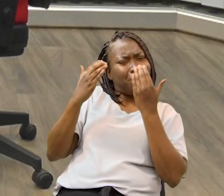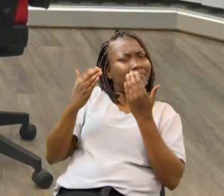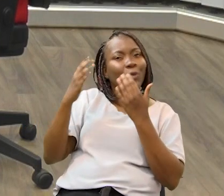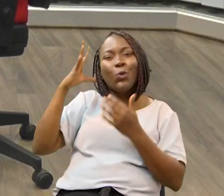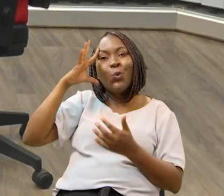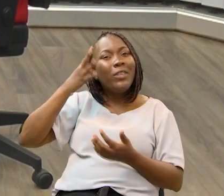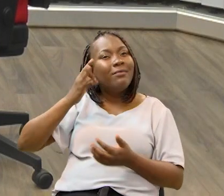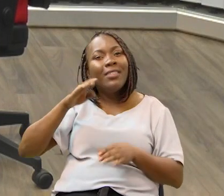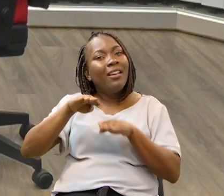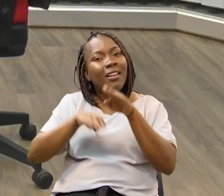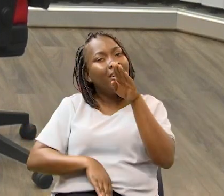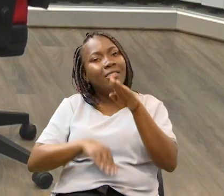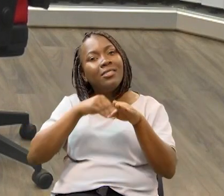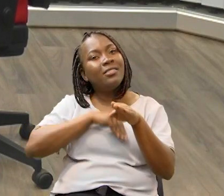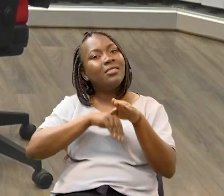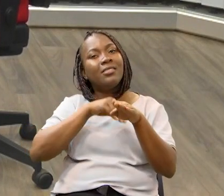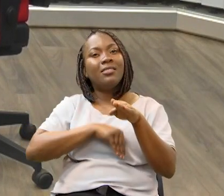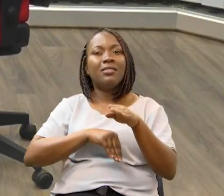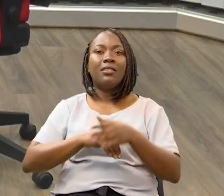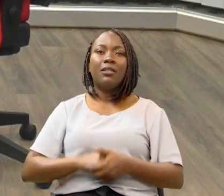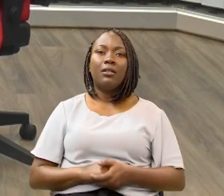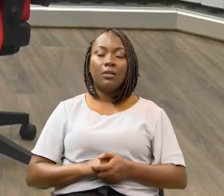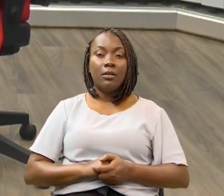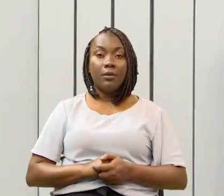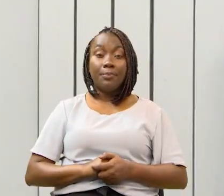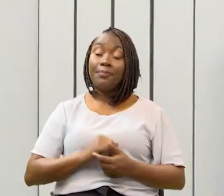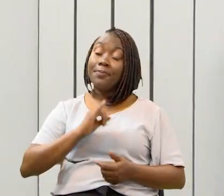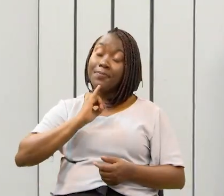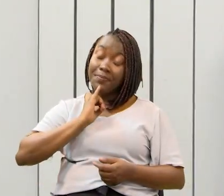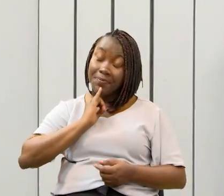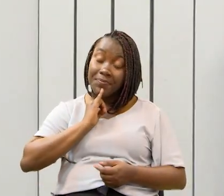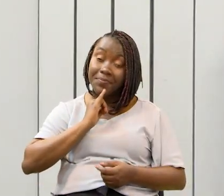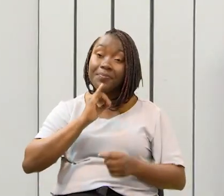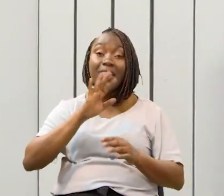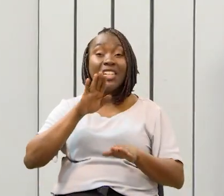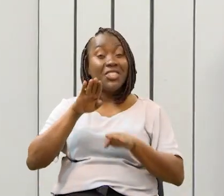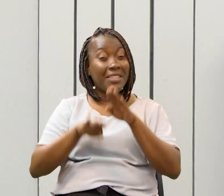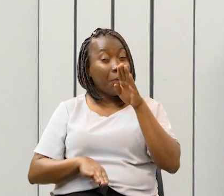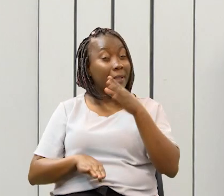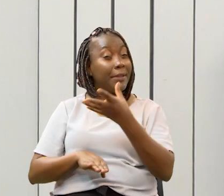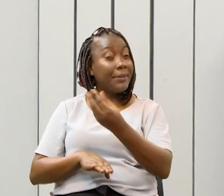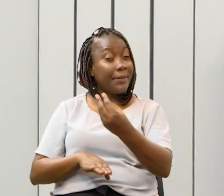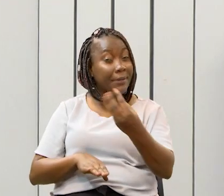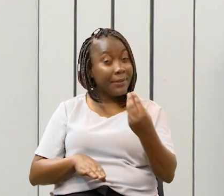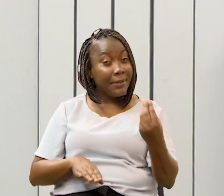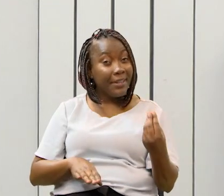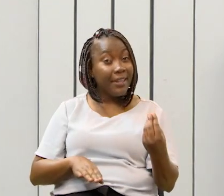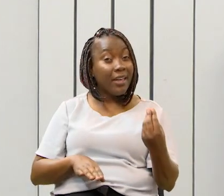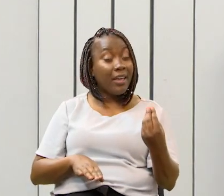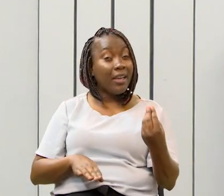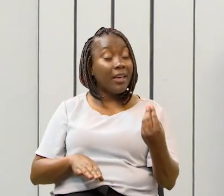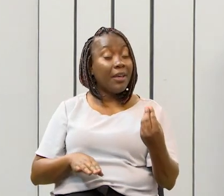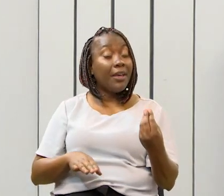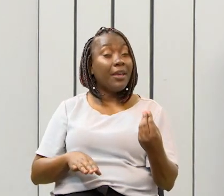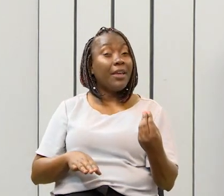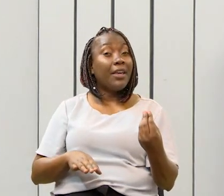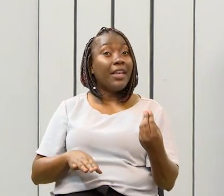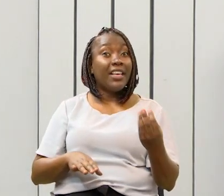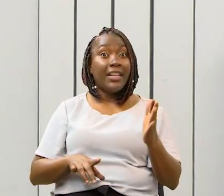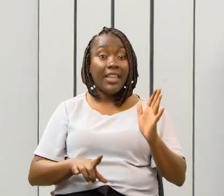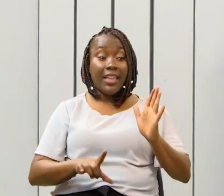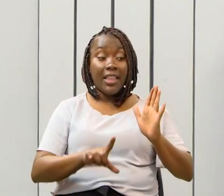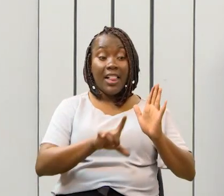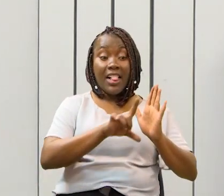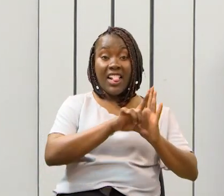entender essa desigualdade. Infelizmente, né? Olha só, e a desigualdade é tanta que para que